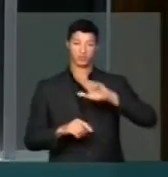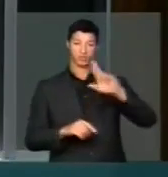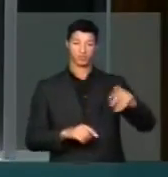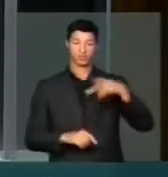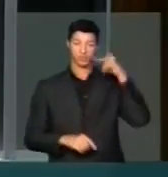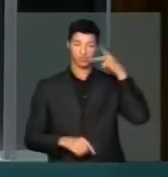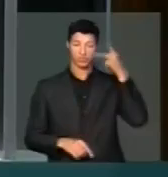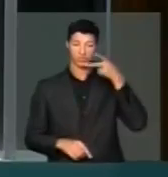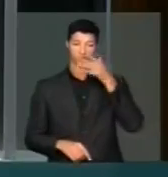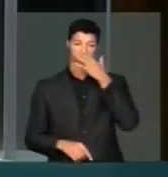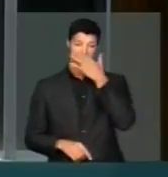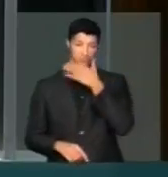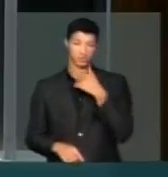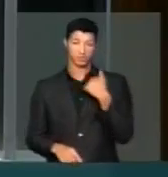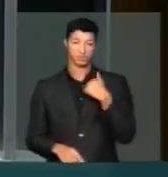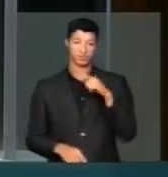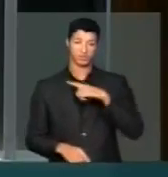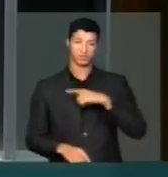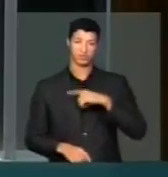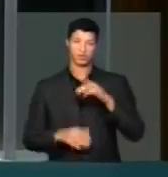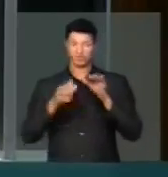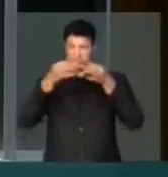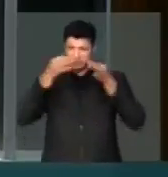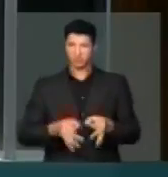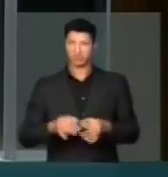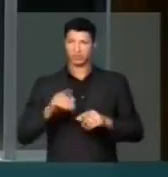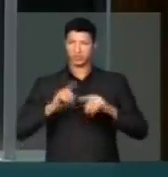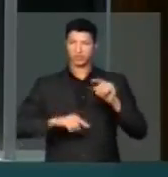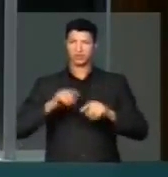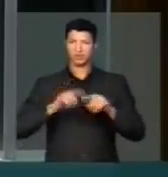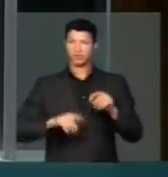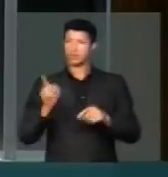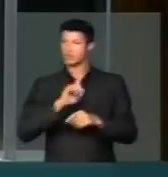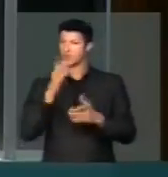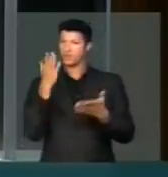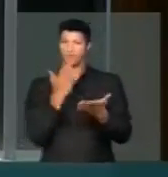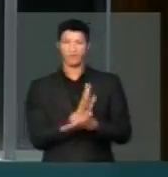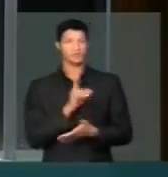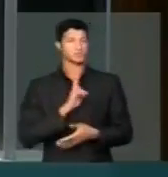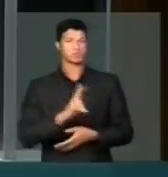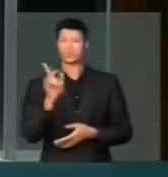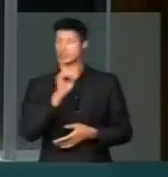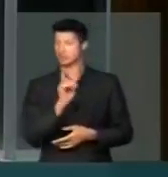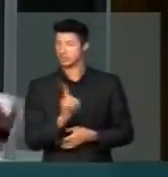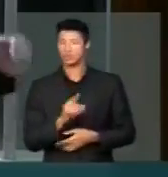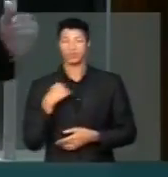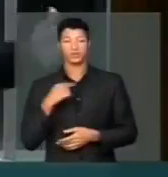diversos partidos, eu tenho a convicção que essa matéria não vai prevalecer,